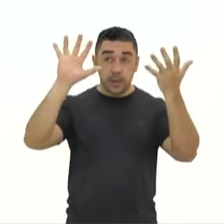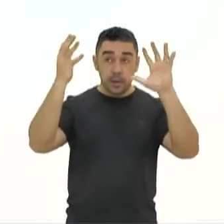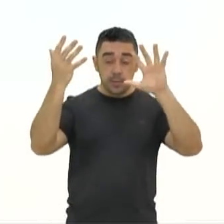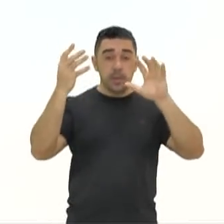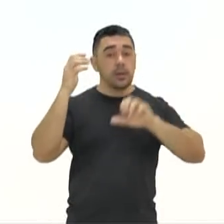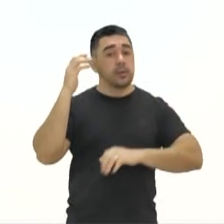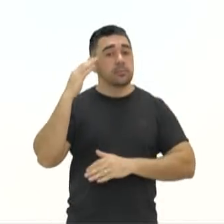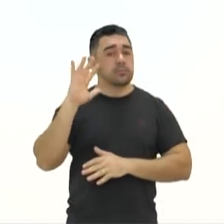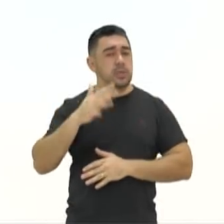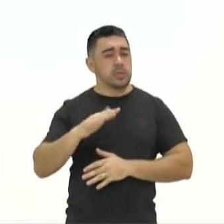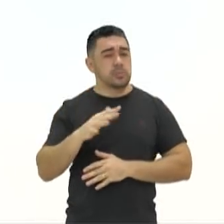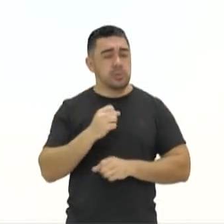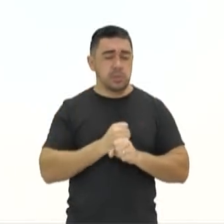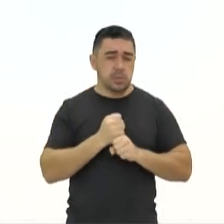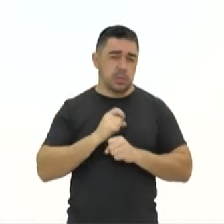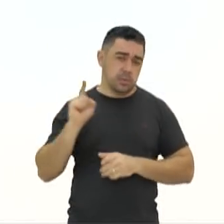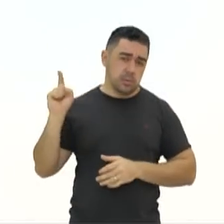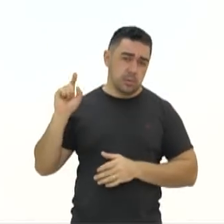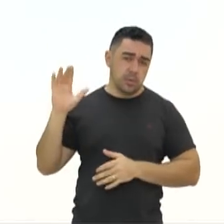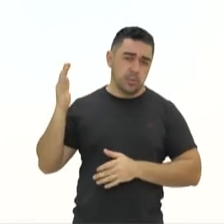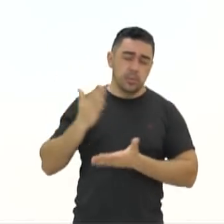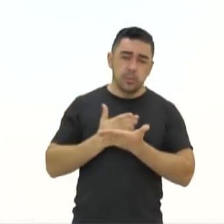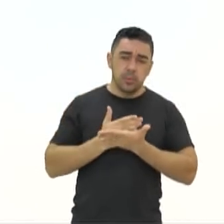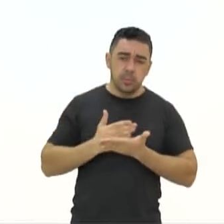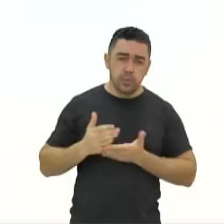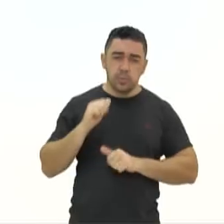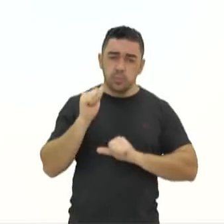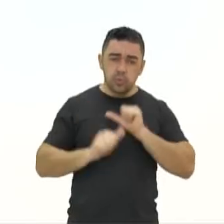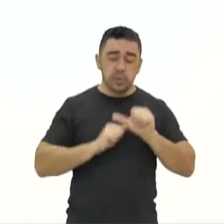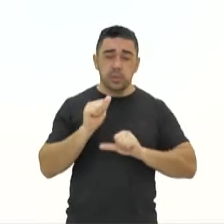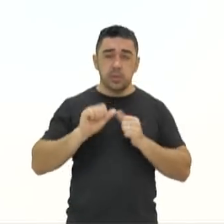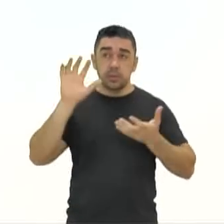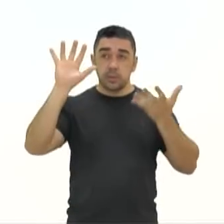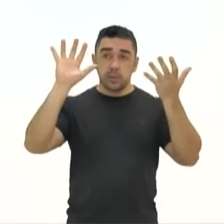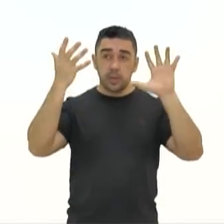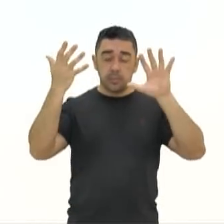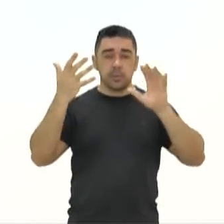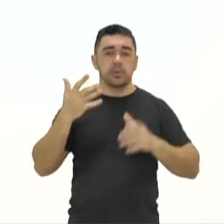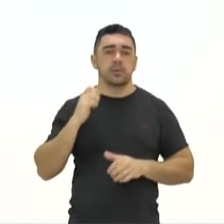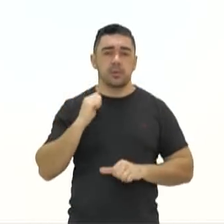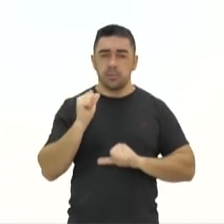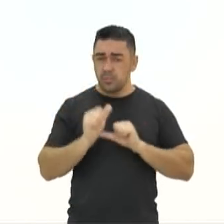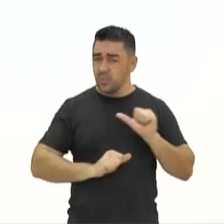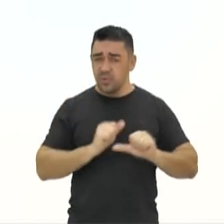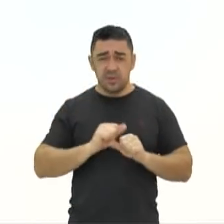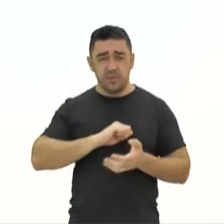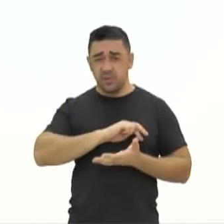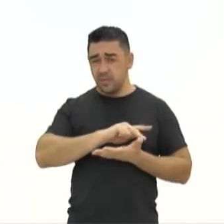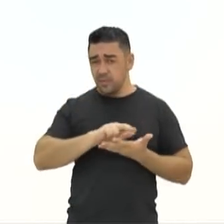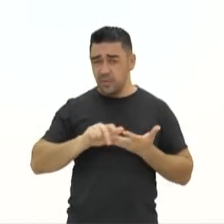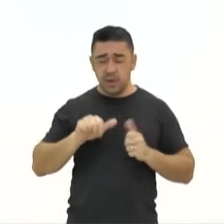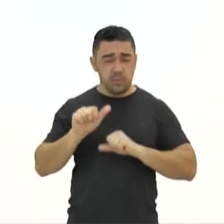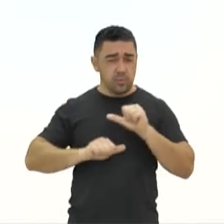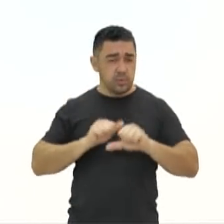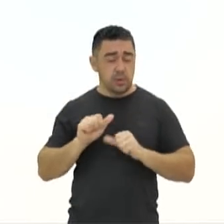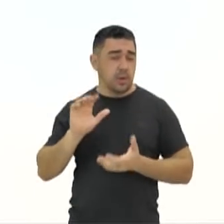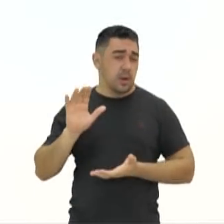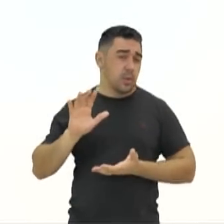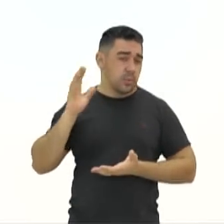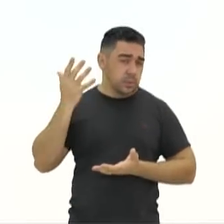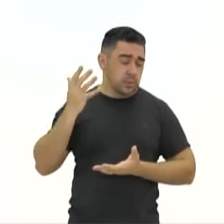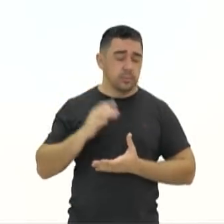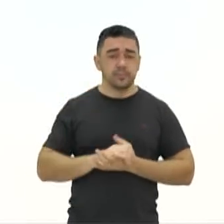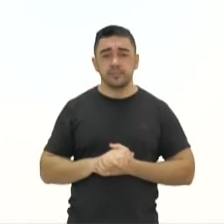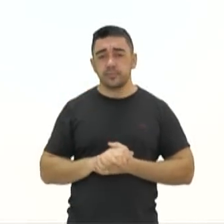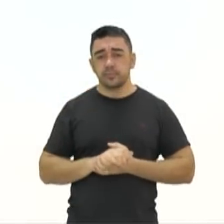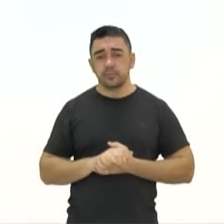época ali do Australopithecus afarensis, começou a ter muita mudança climática, né? O planeta estava passando por várias mudanças. O que aconteceu?